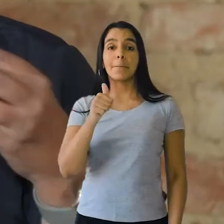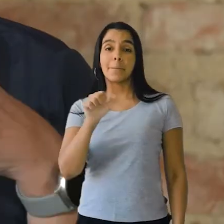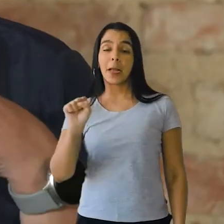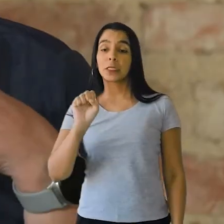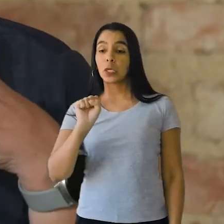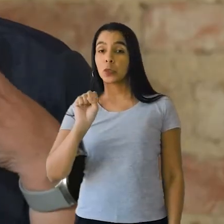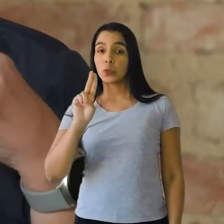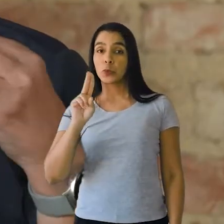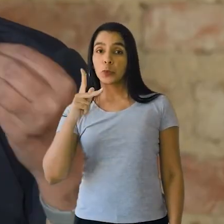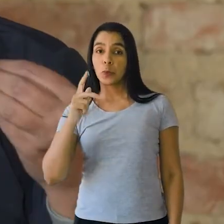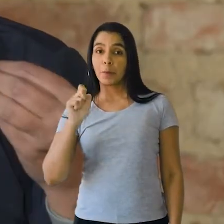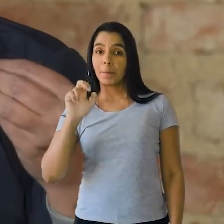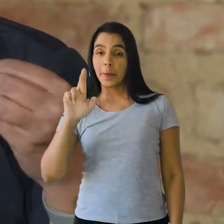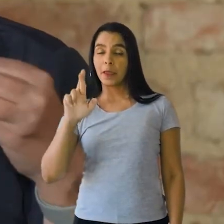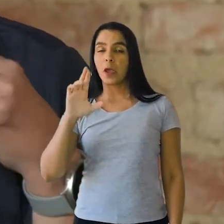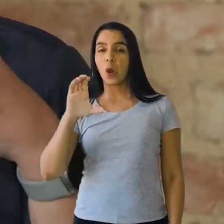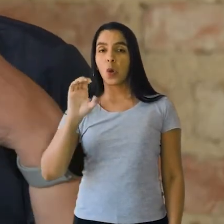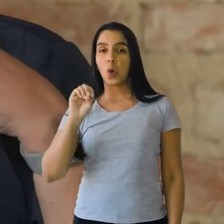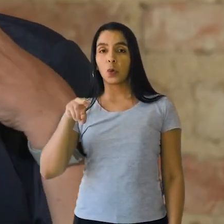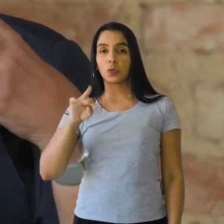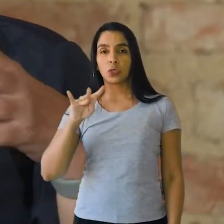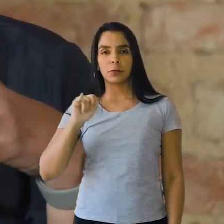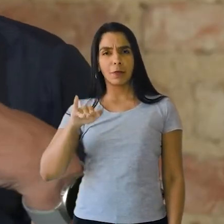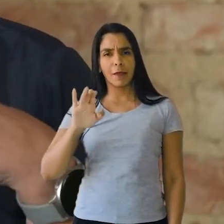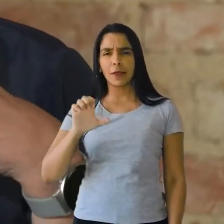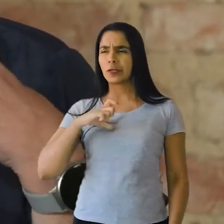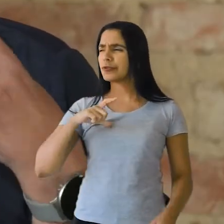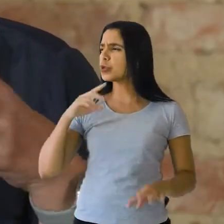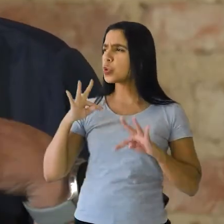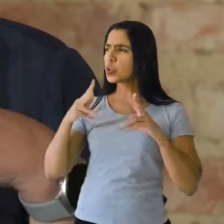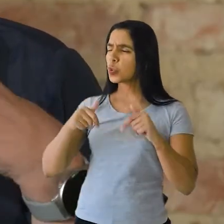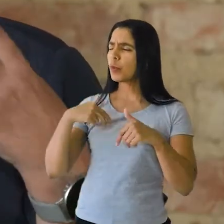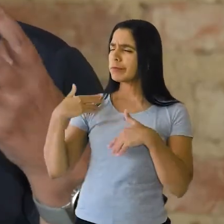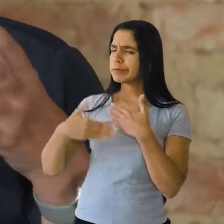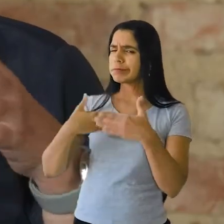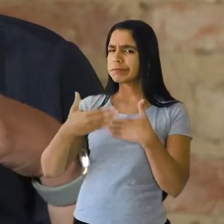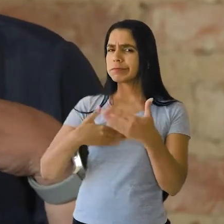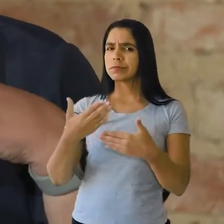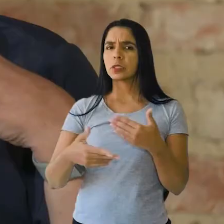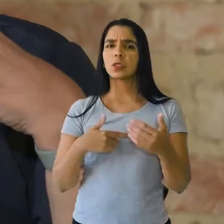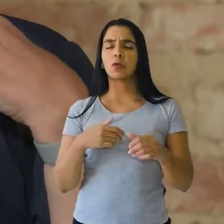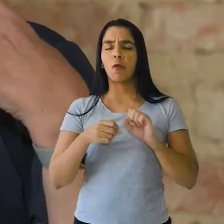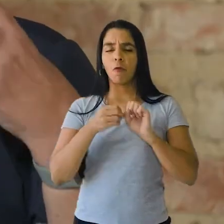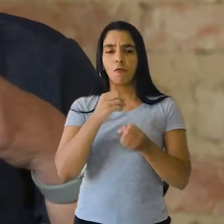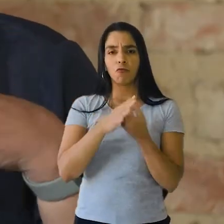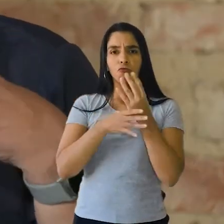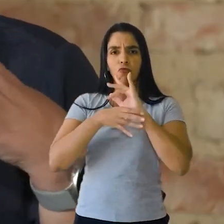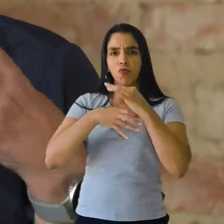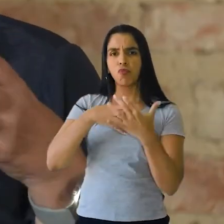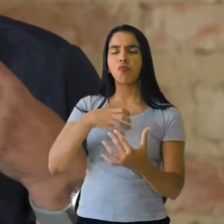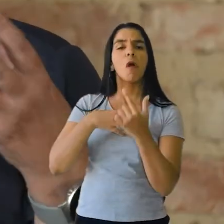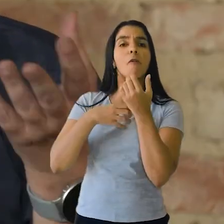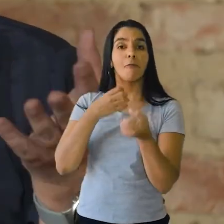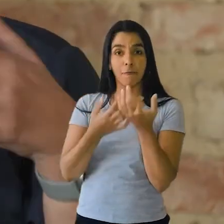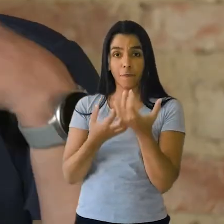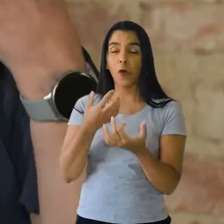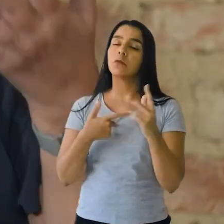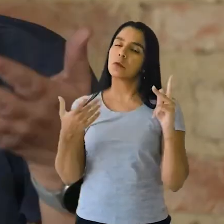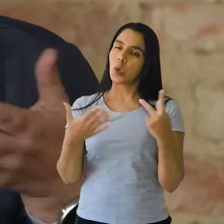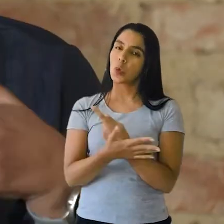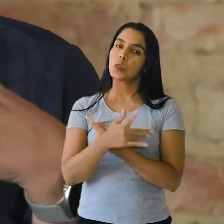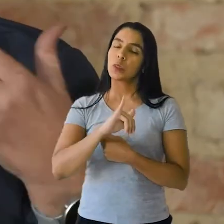a formação de massas supercontinentais, processos de intemperismo e todo